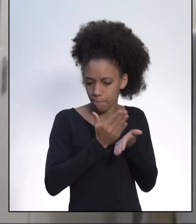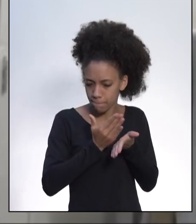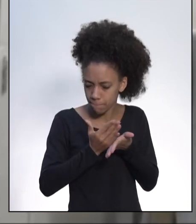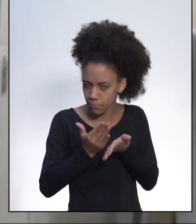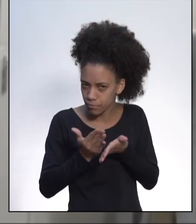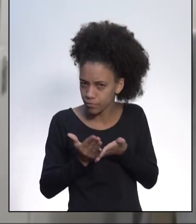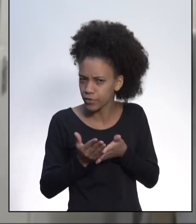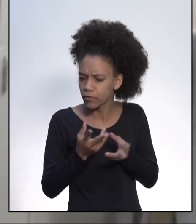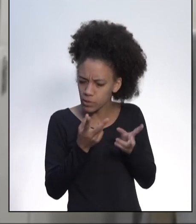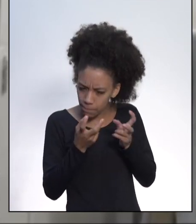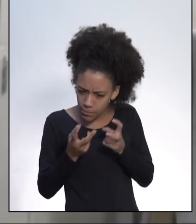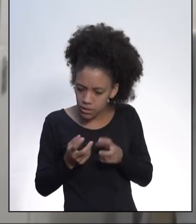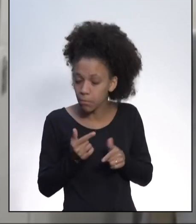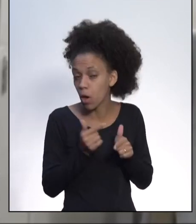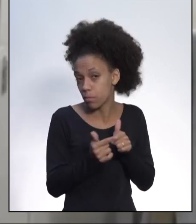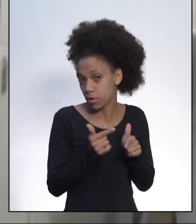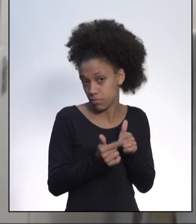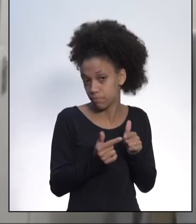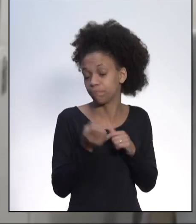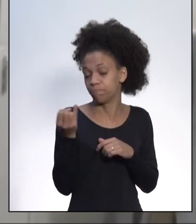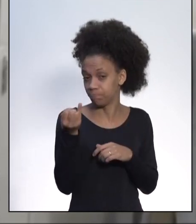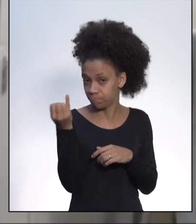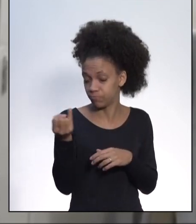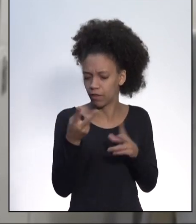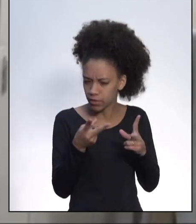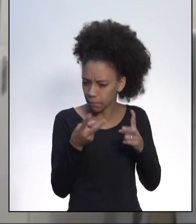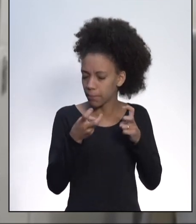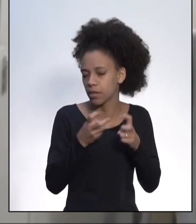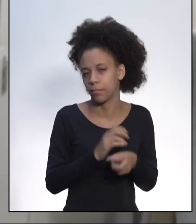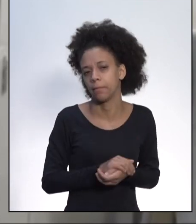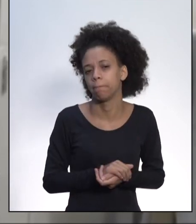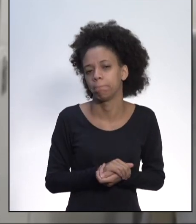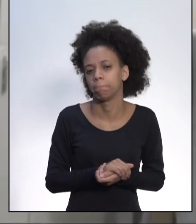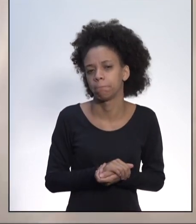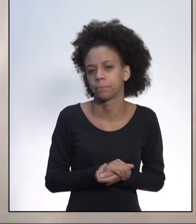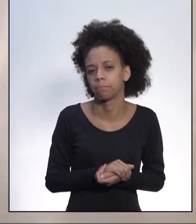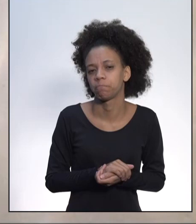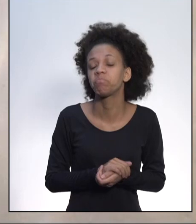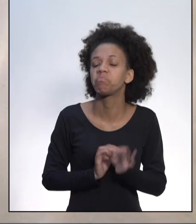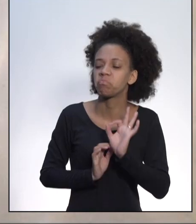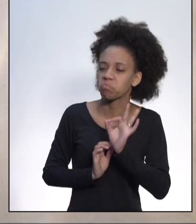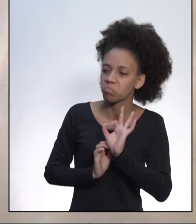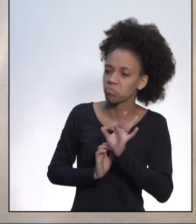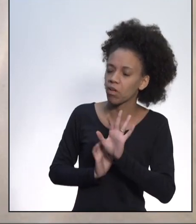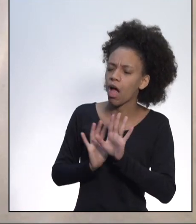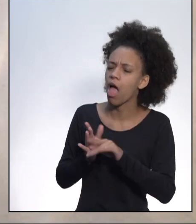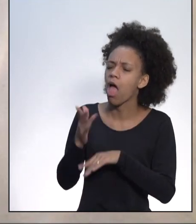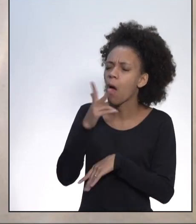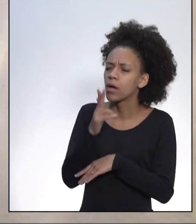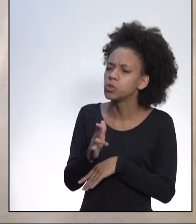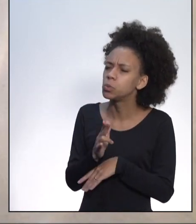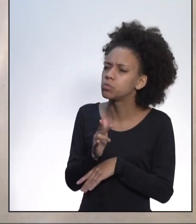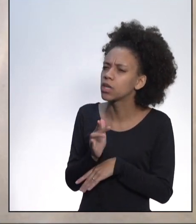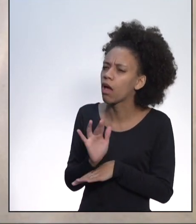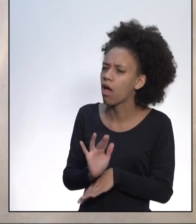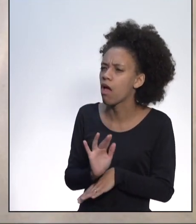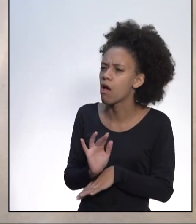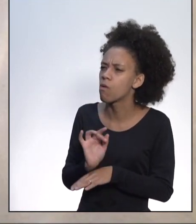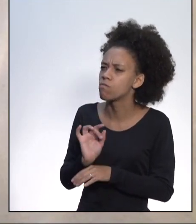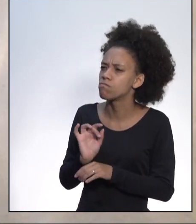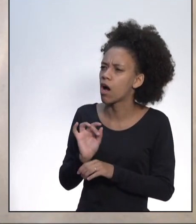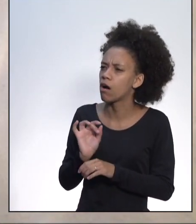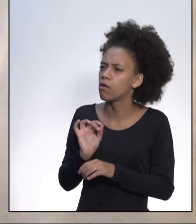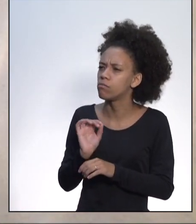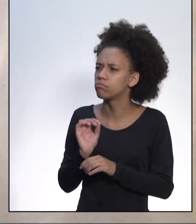Você identificar o problema que você vai resolver é muito importante nesse processo. Exato. Eu acho que um pouco do que a gente está falando